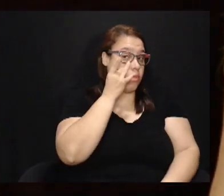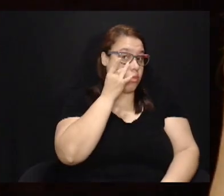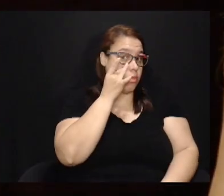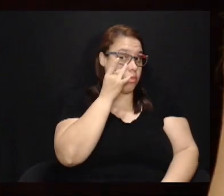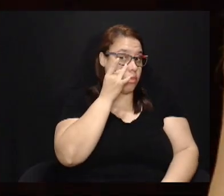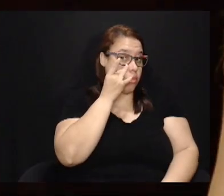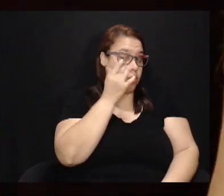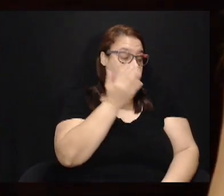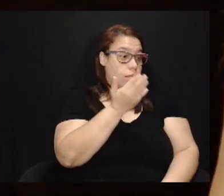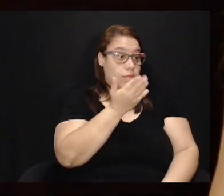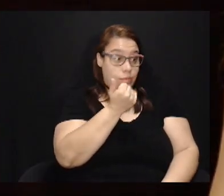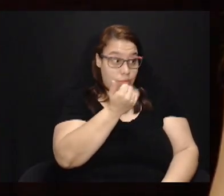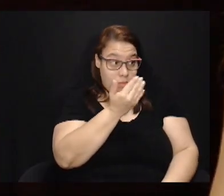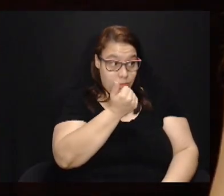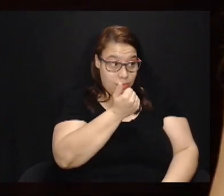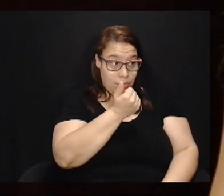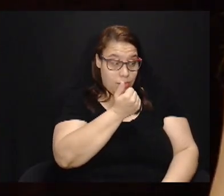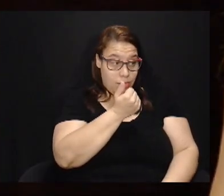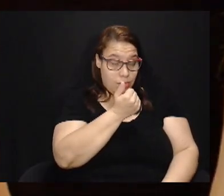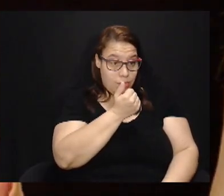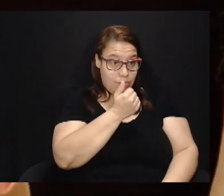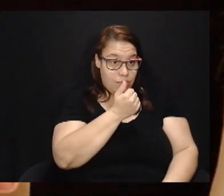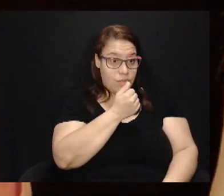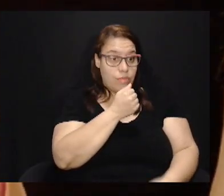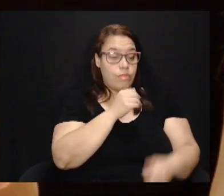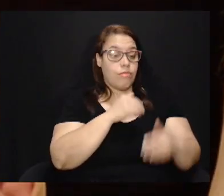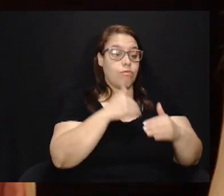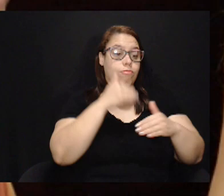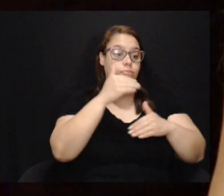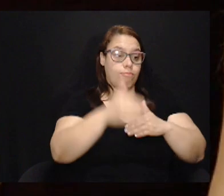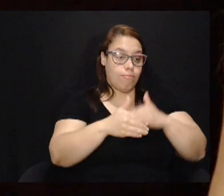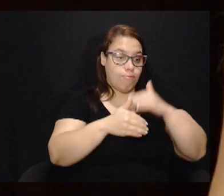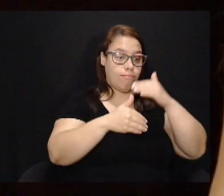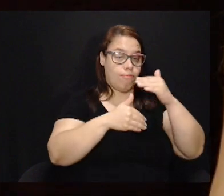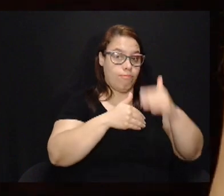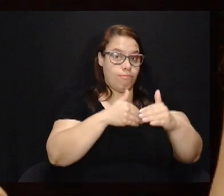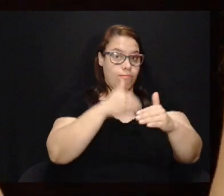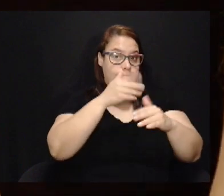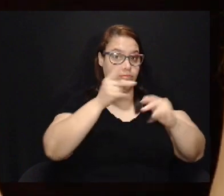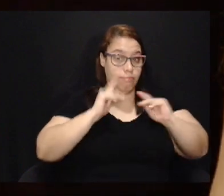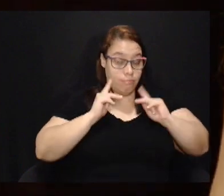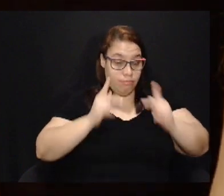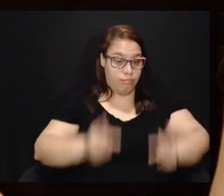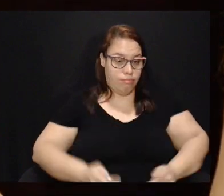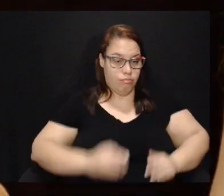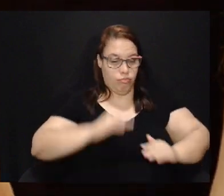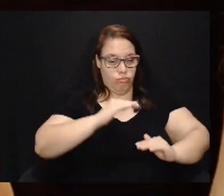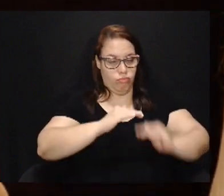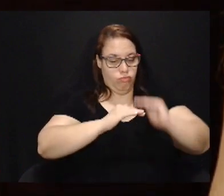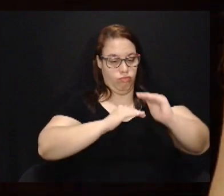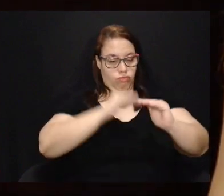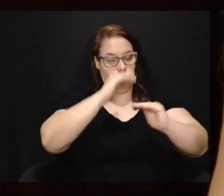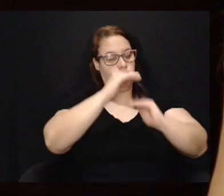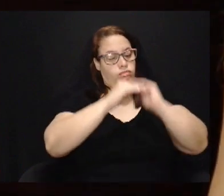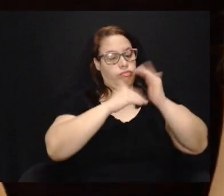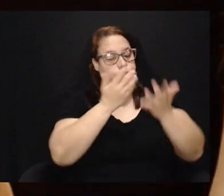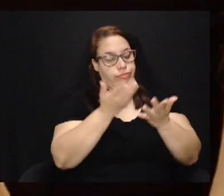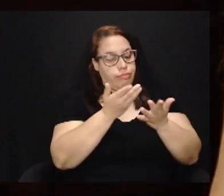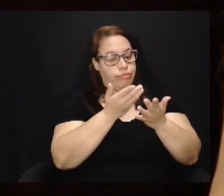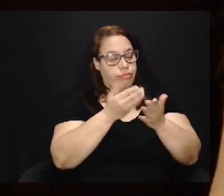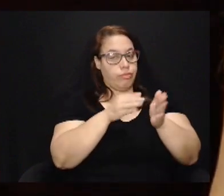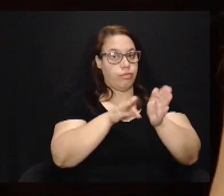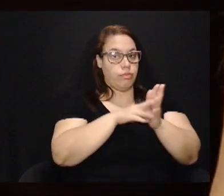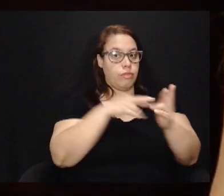alimentação, né? E aí, com o tempo, a humanidade foi evoluindo, né? Nós evoluímos, veio a Revolução